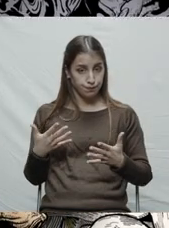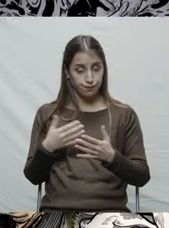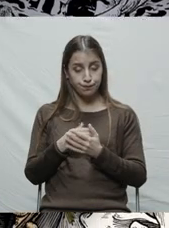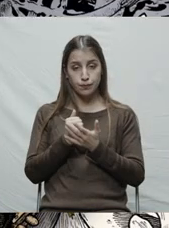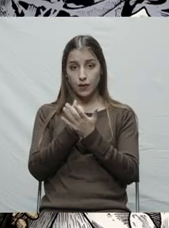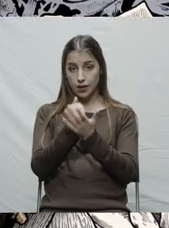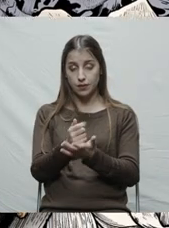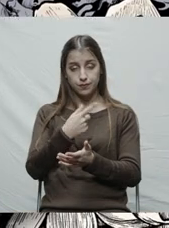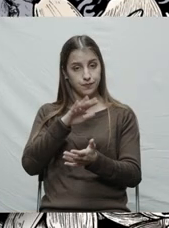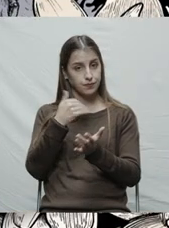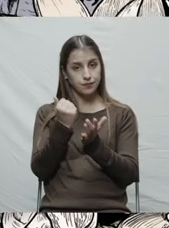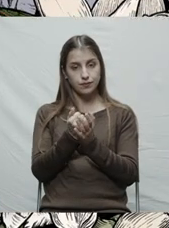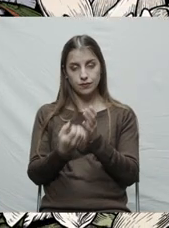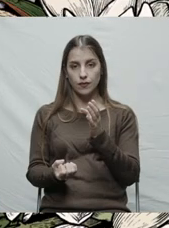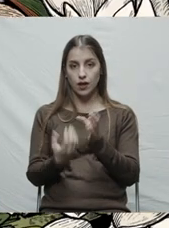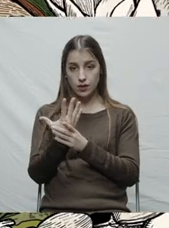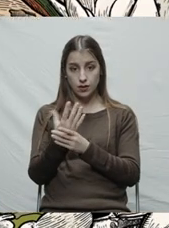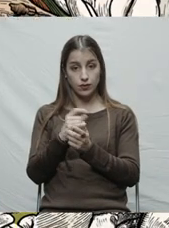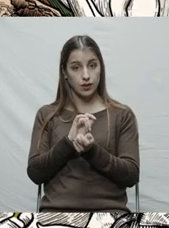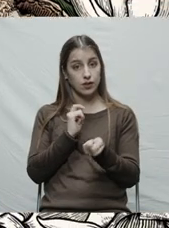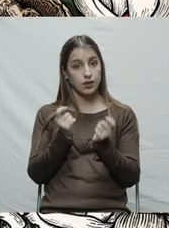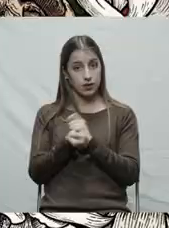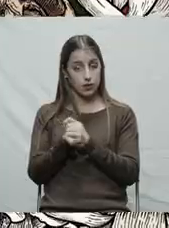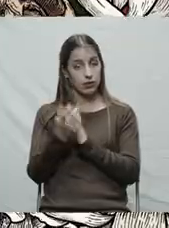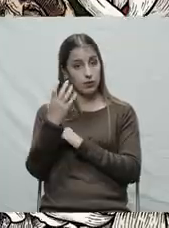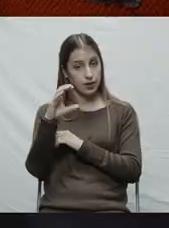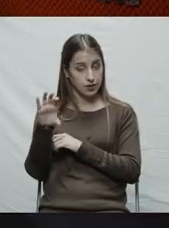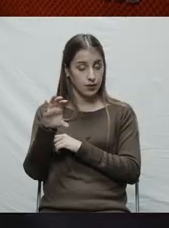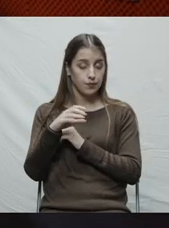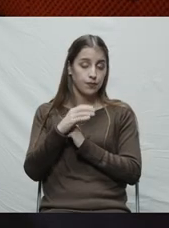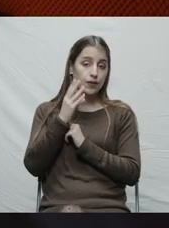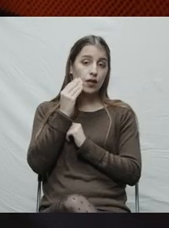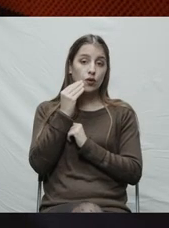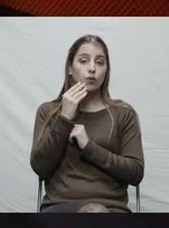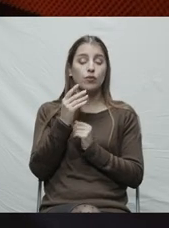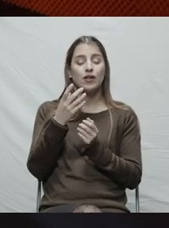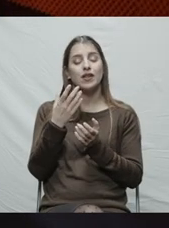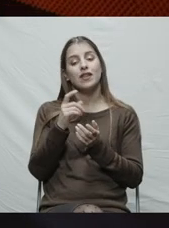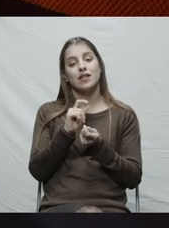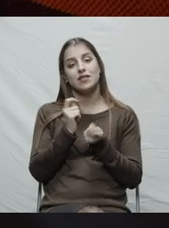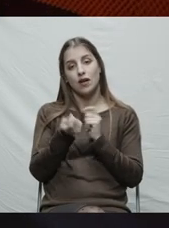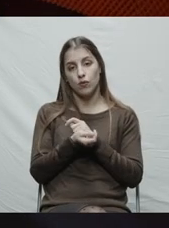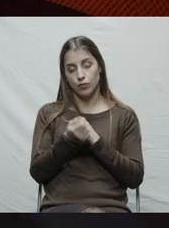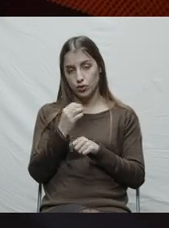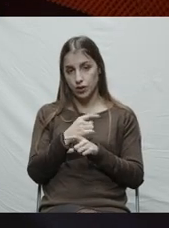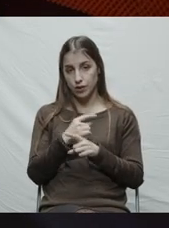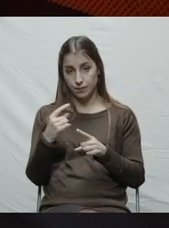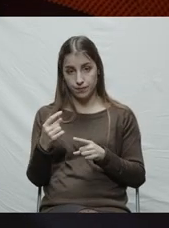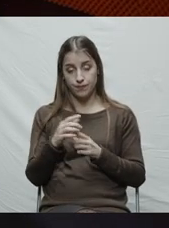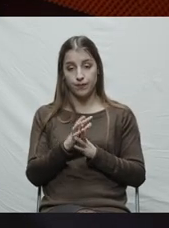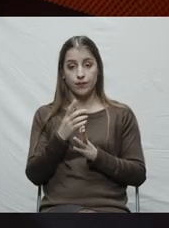sempre criação e edição com uma publicação. E como é que surge essa parte da edição no projeto?